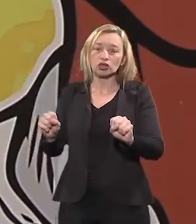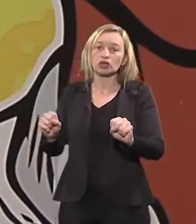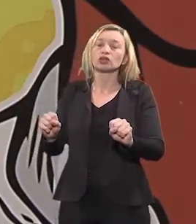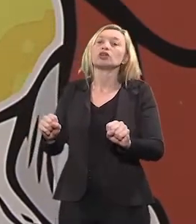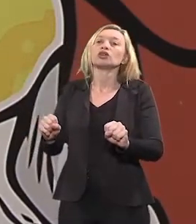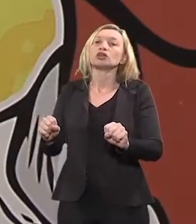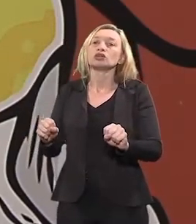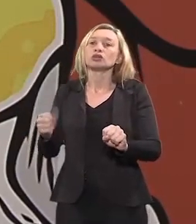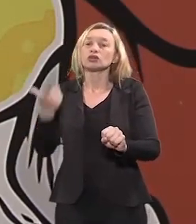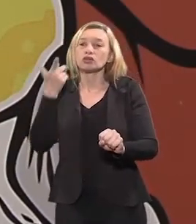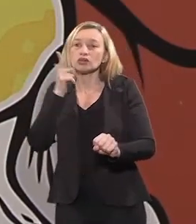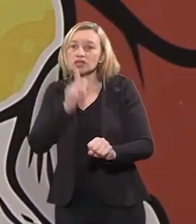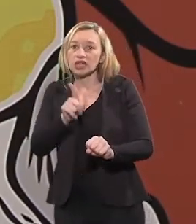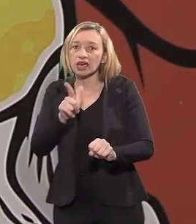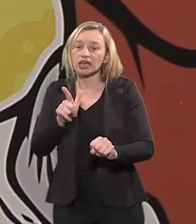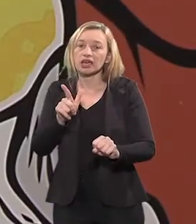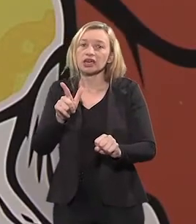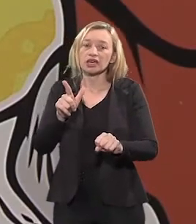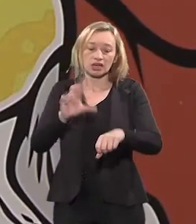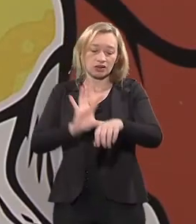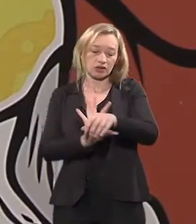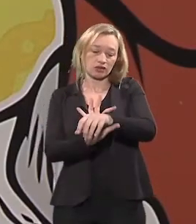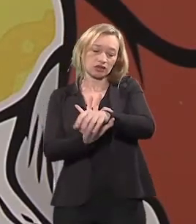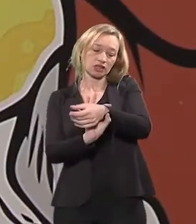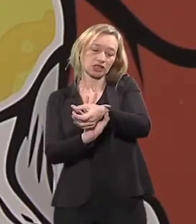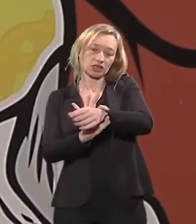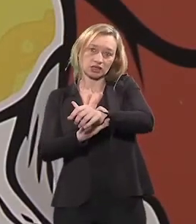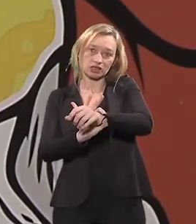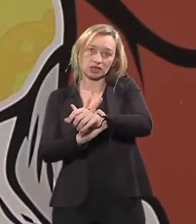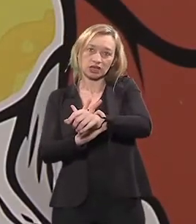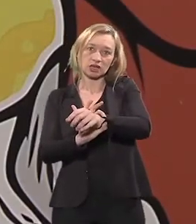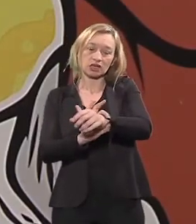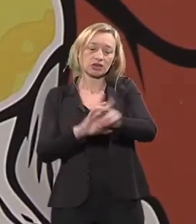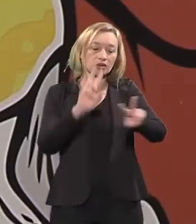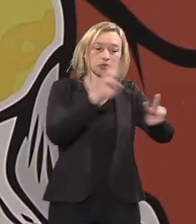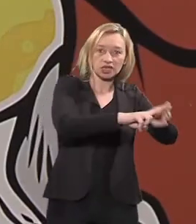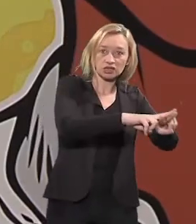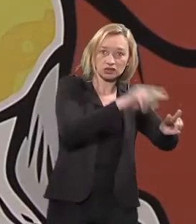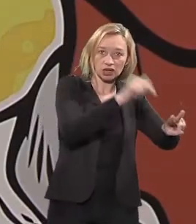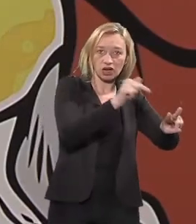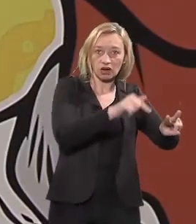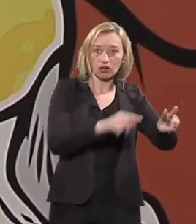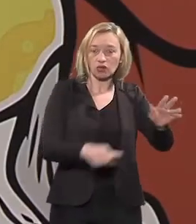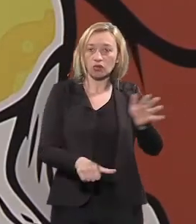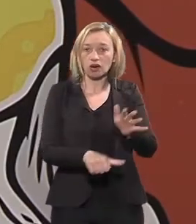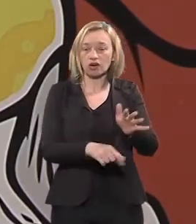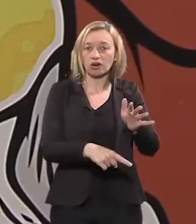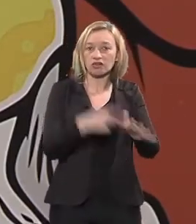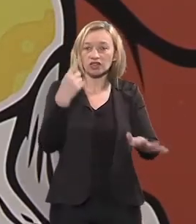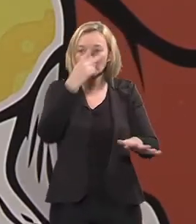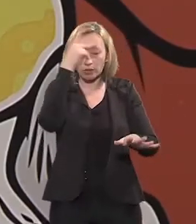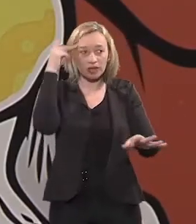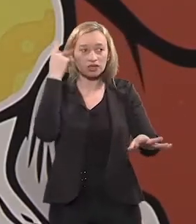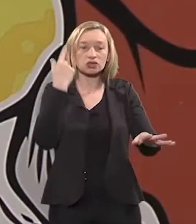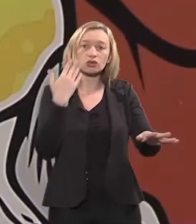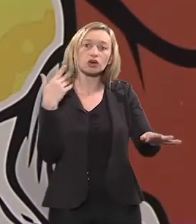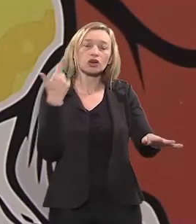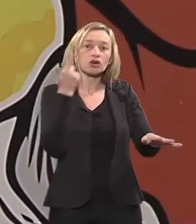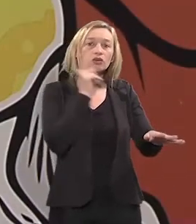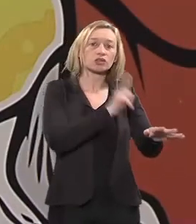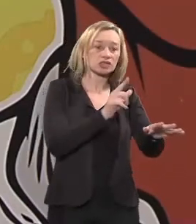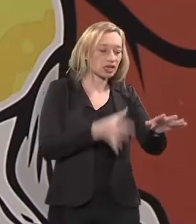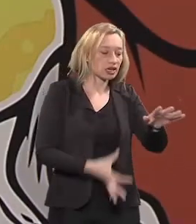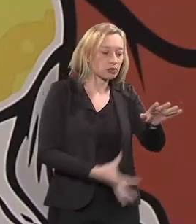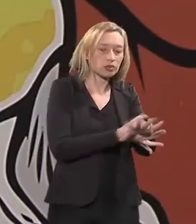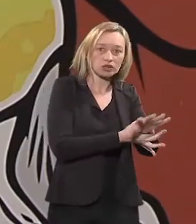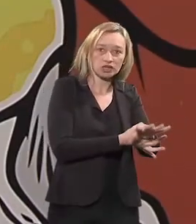a etiqueta que a gente chama do sistema prisional, porque uma vez que a pessoa passou pelo sistema prisional, ela nunca sai a mesma e ela nunca vai